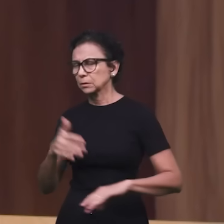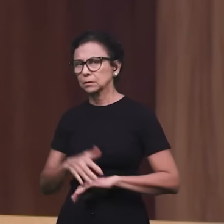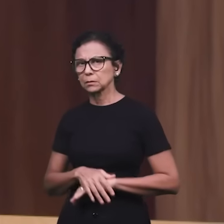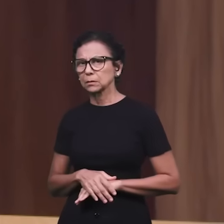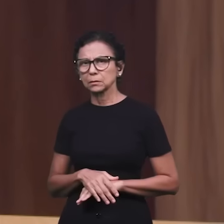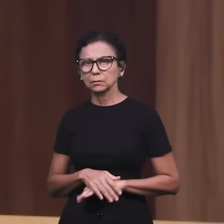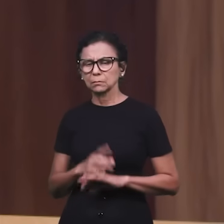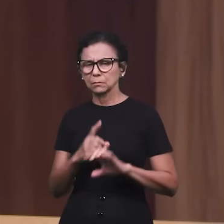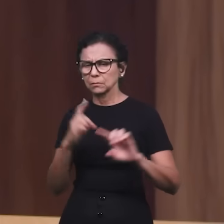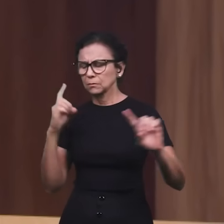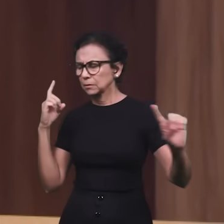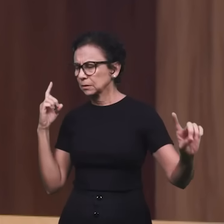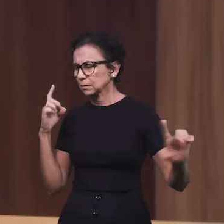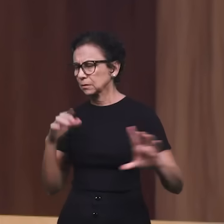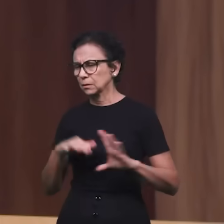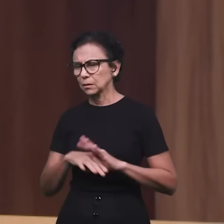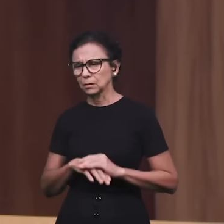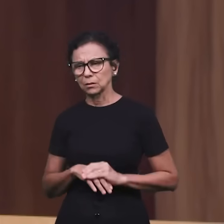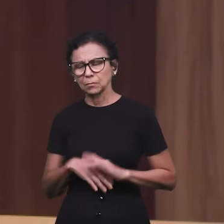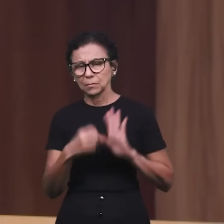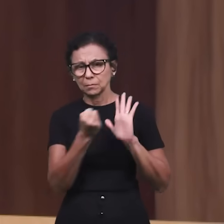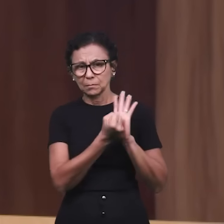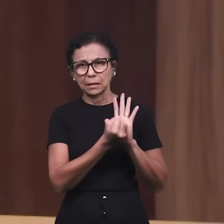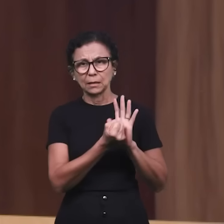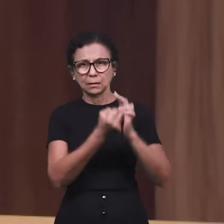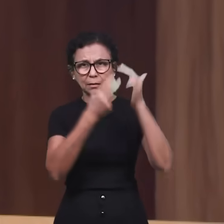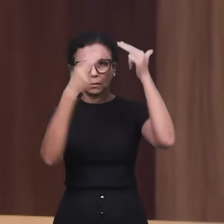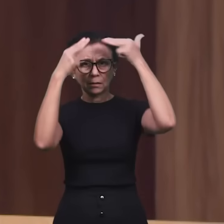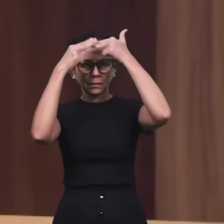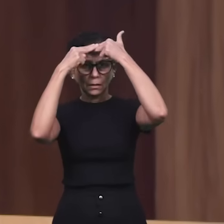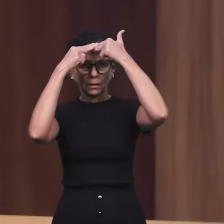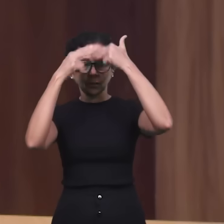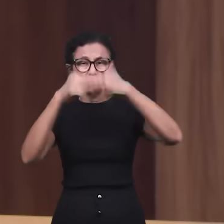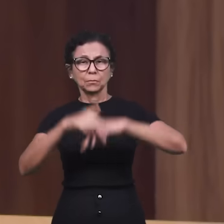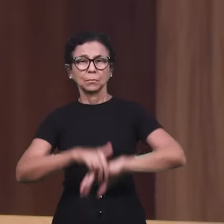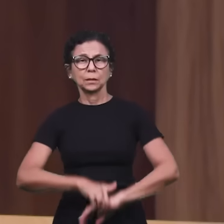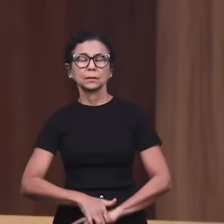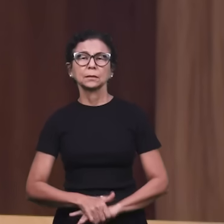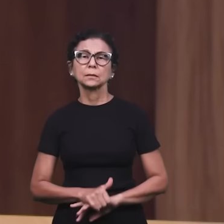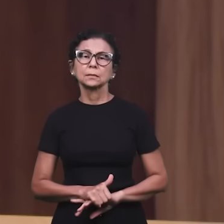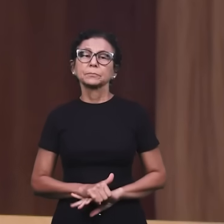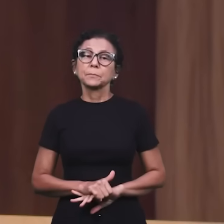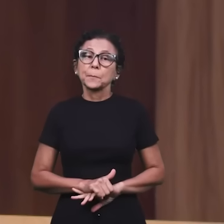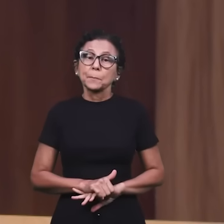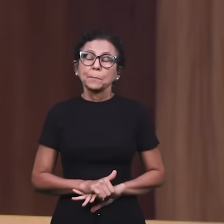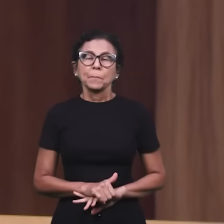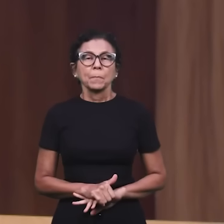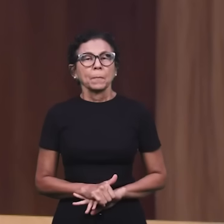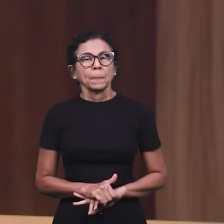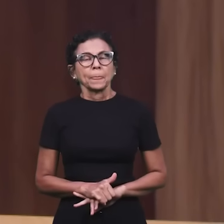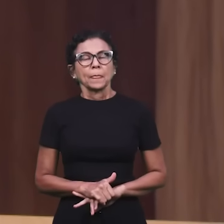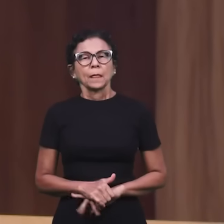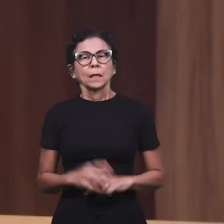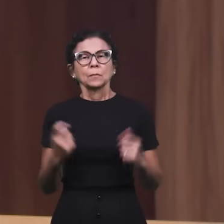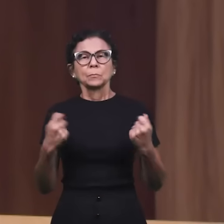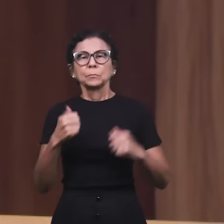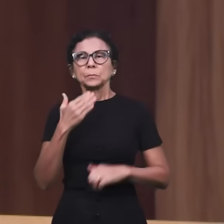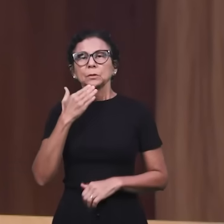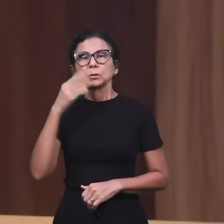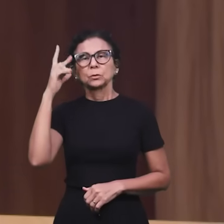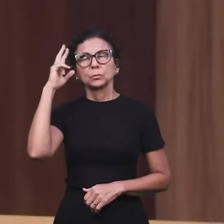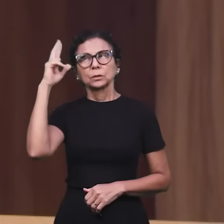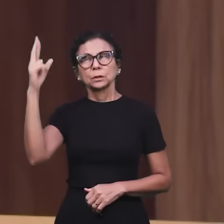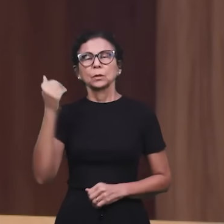tantas marcas que ficam. Então, eu acho que nós temos que buscar do Senhor esse